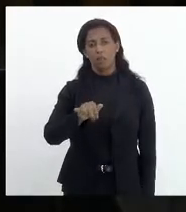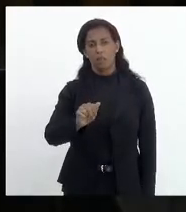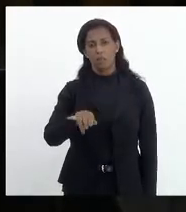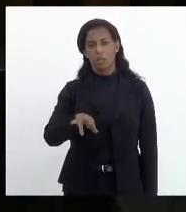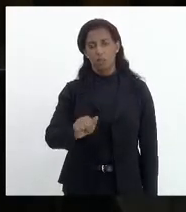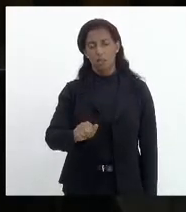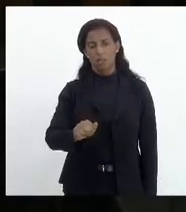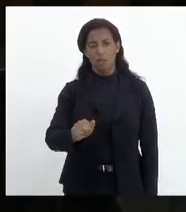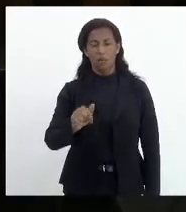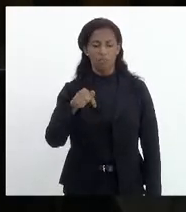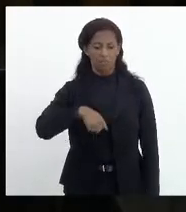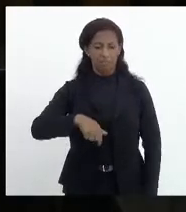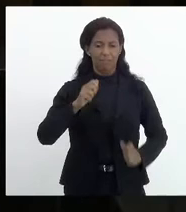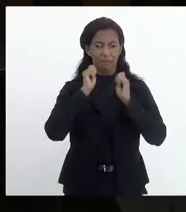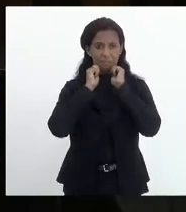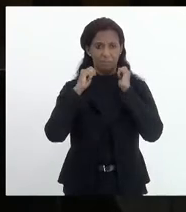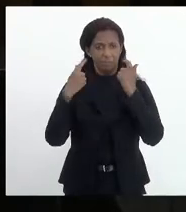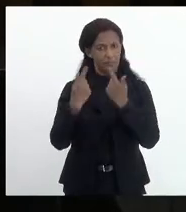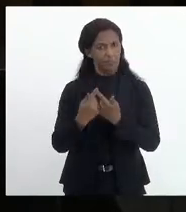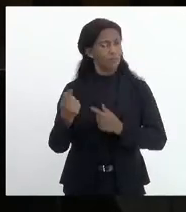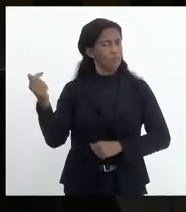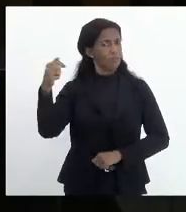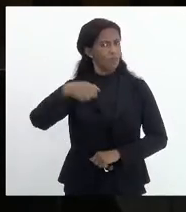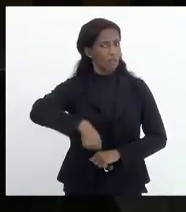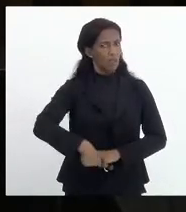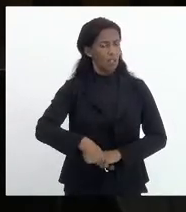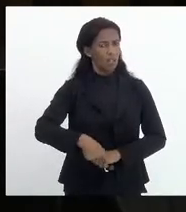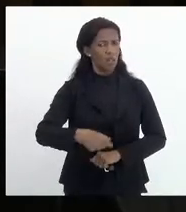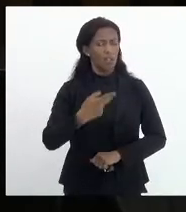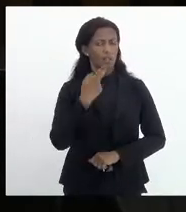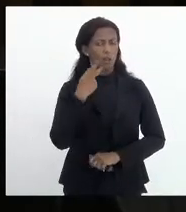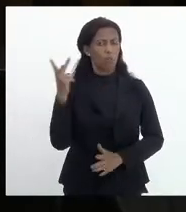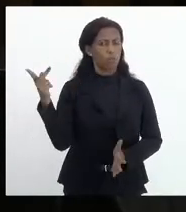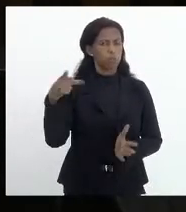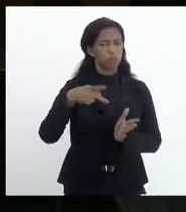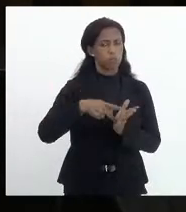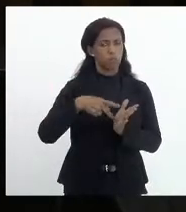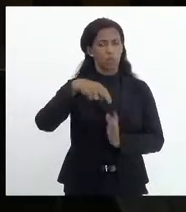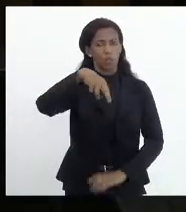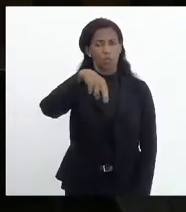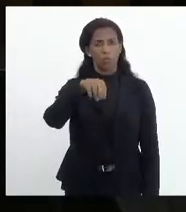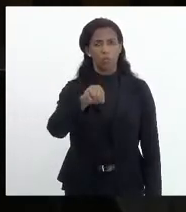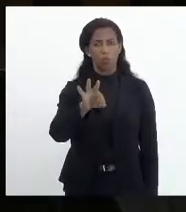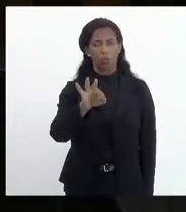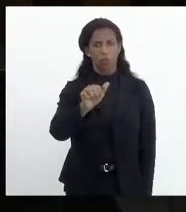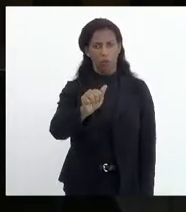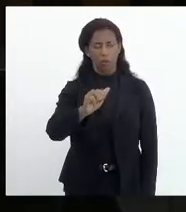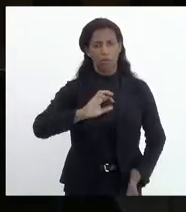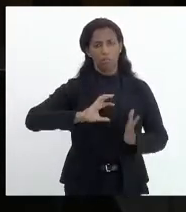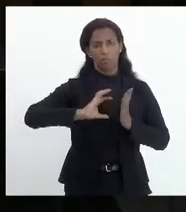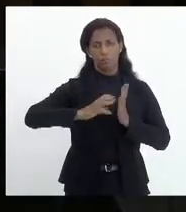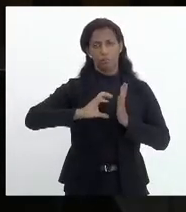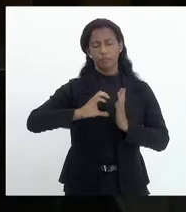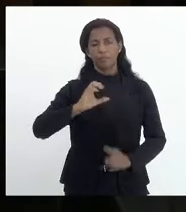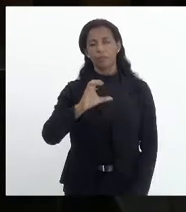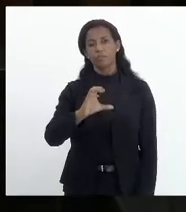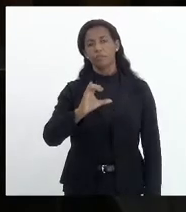aqui sintetizar a nota oficial do cidadania